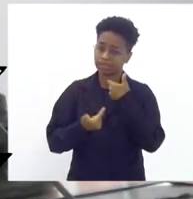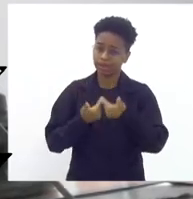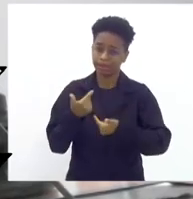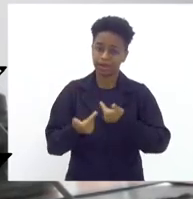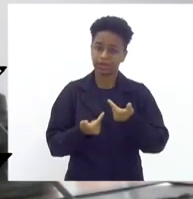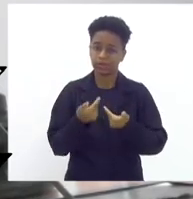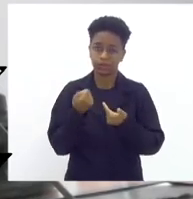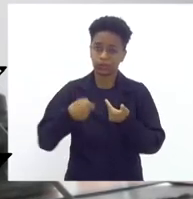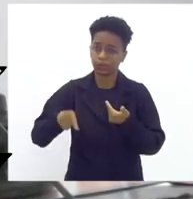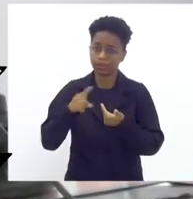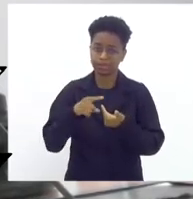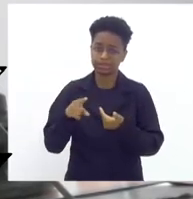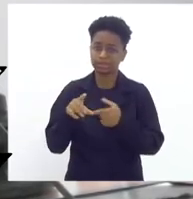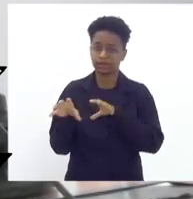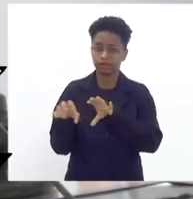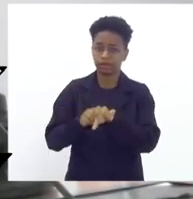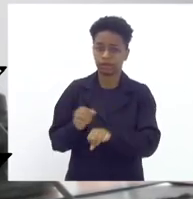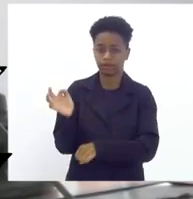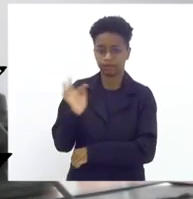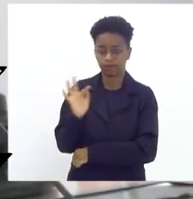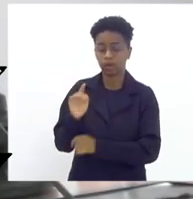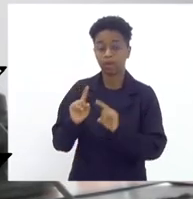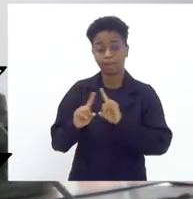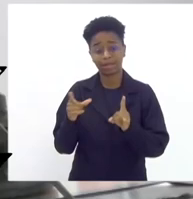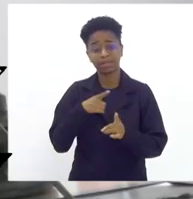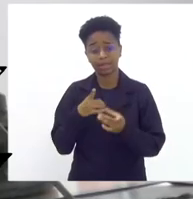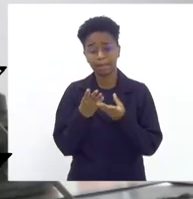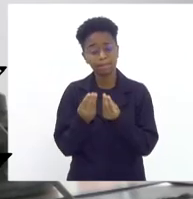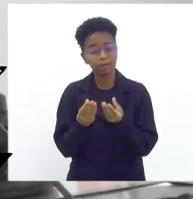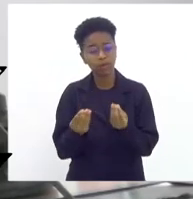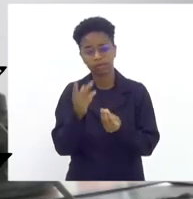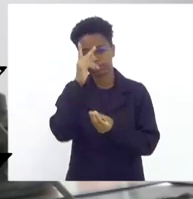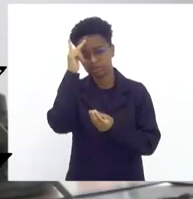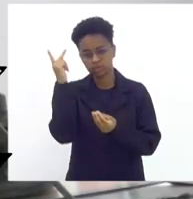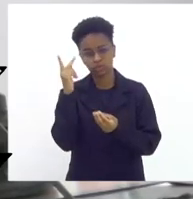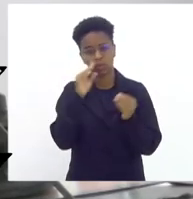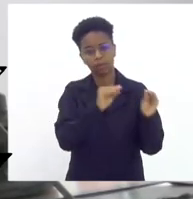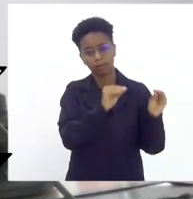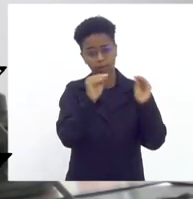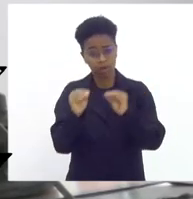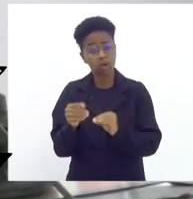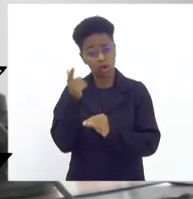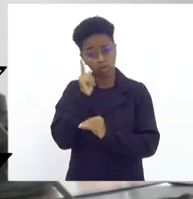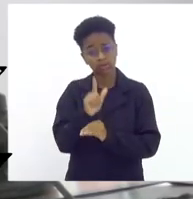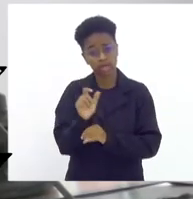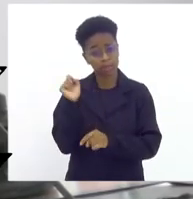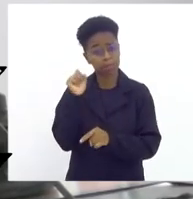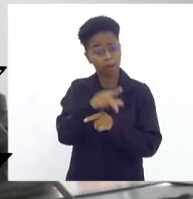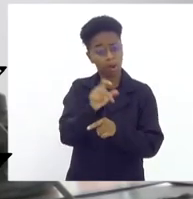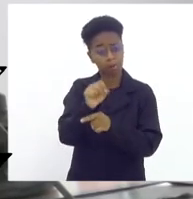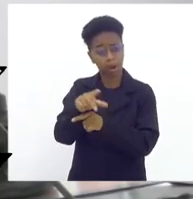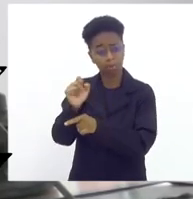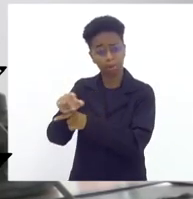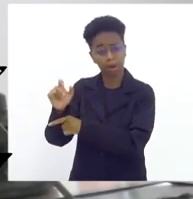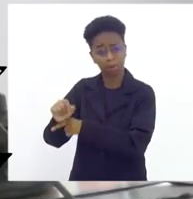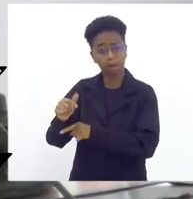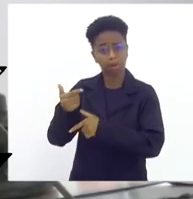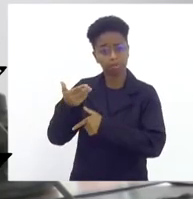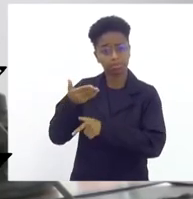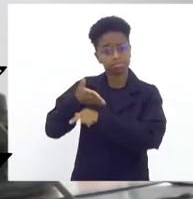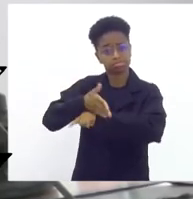exigem ensino superior mas a gente também tem um número grande de pessoas que tem condição de ocupar as vagas